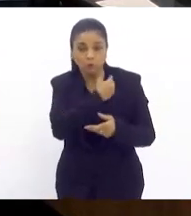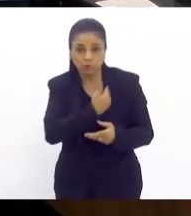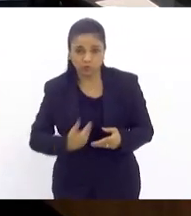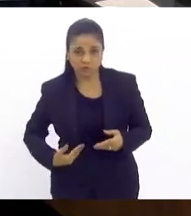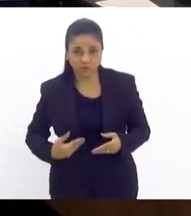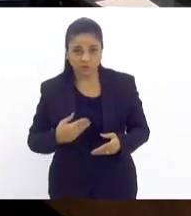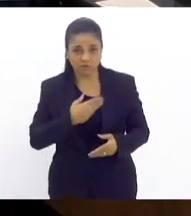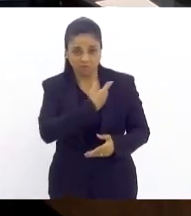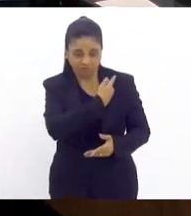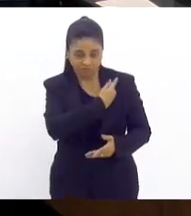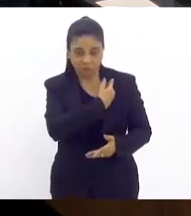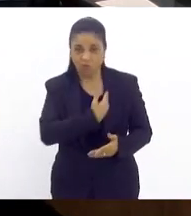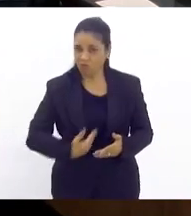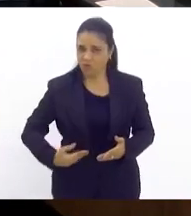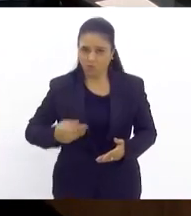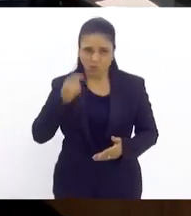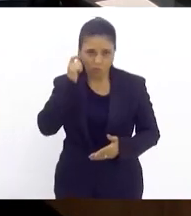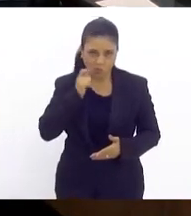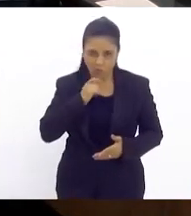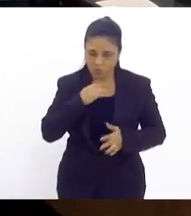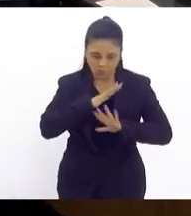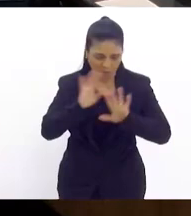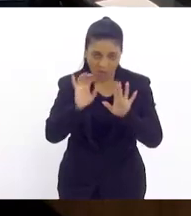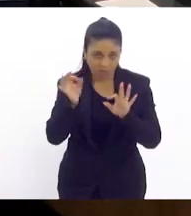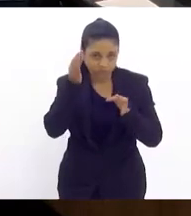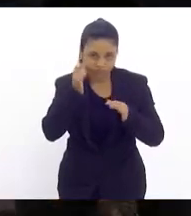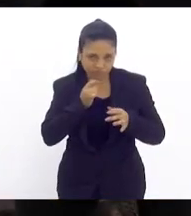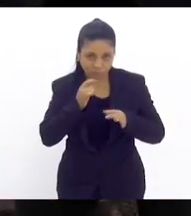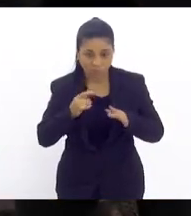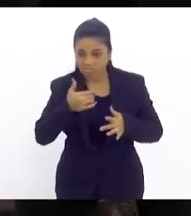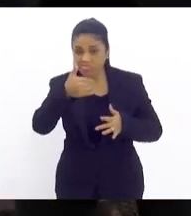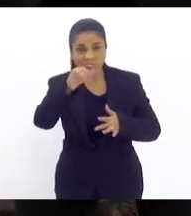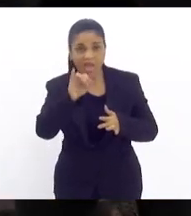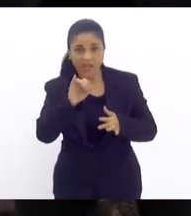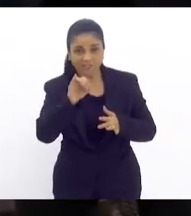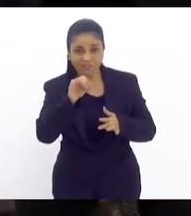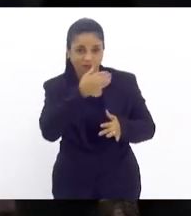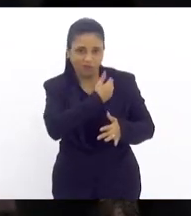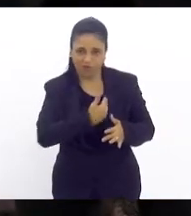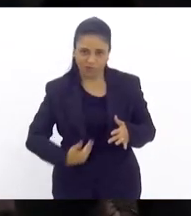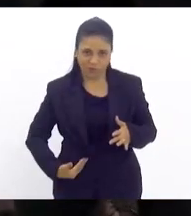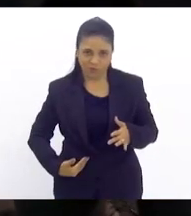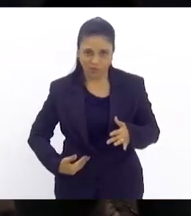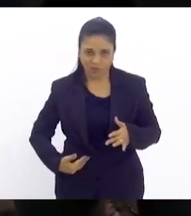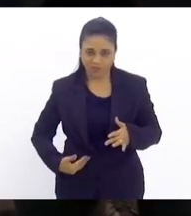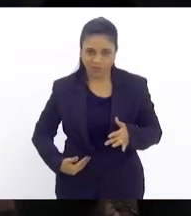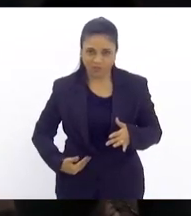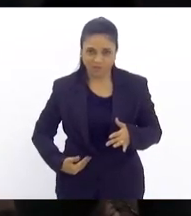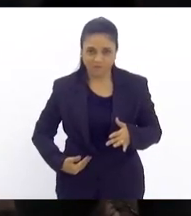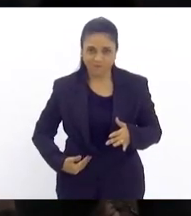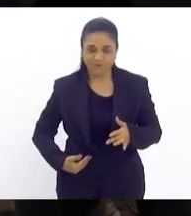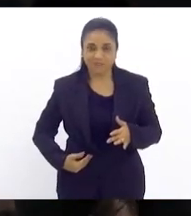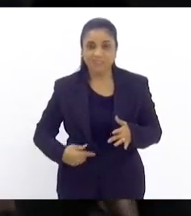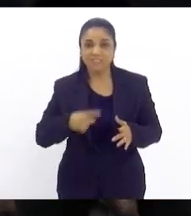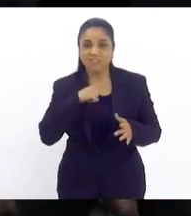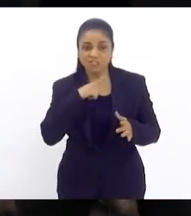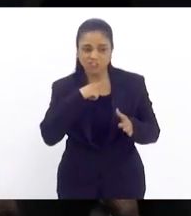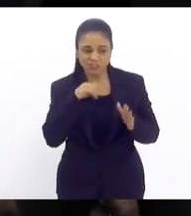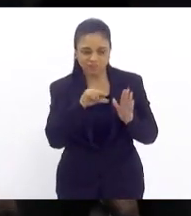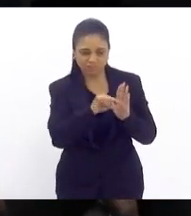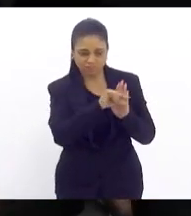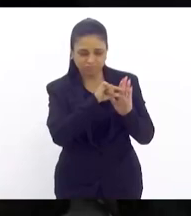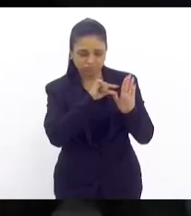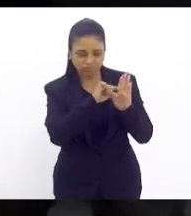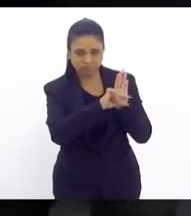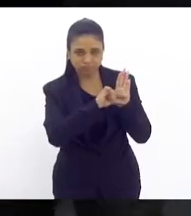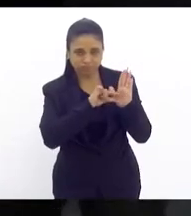governadores nem vou citar 10 governadores que que eles dizem não tudo bem E tinha umas cláusulas que eram